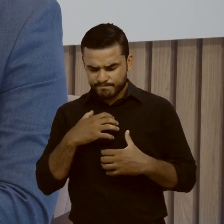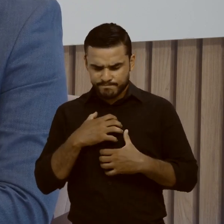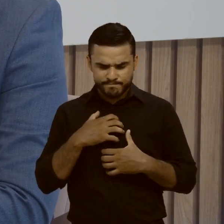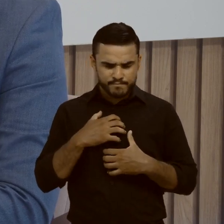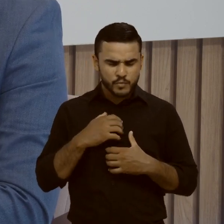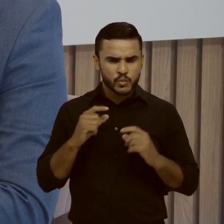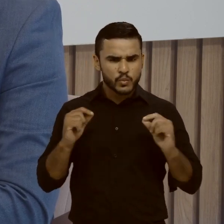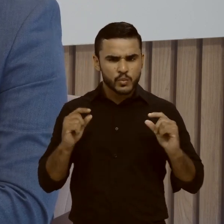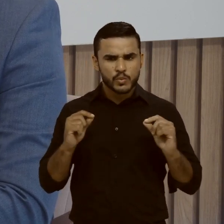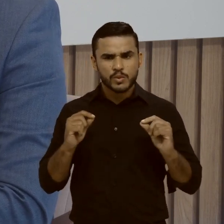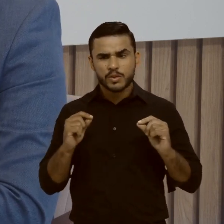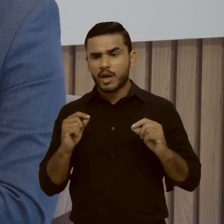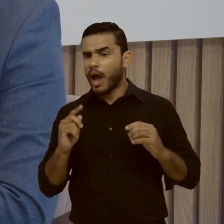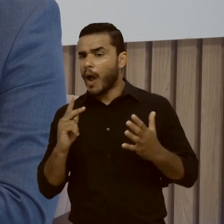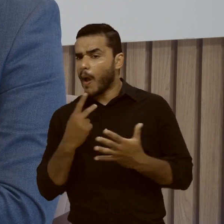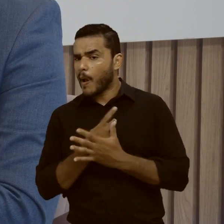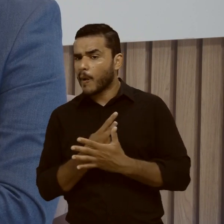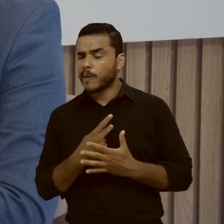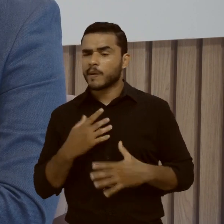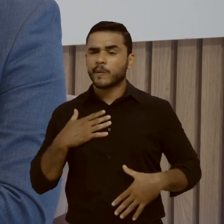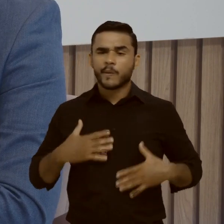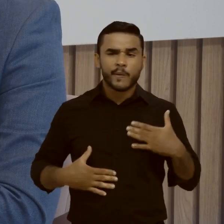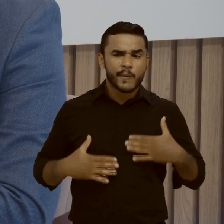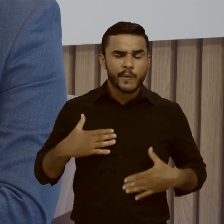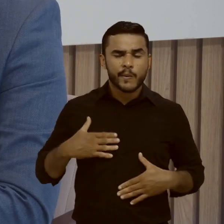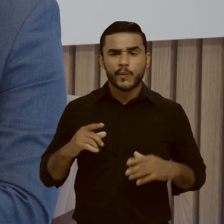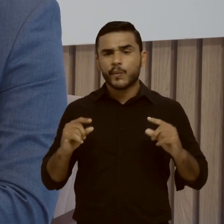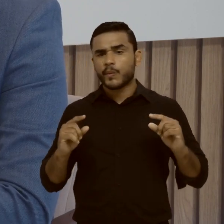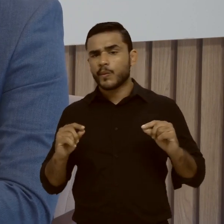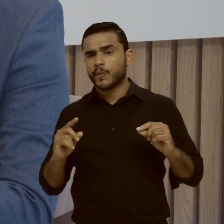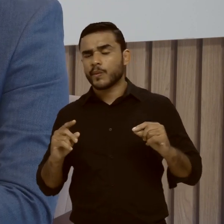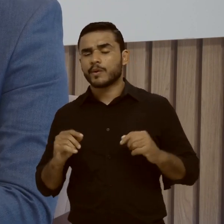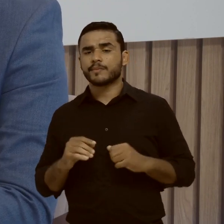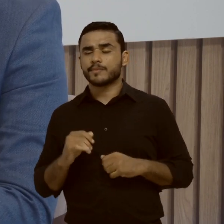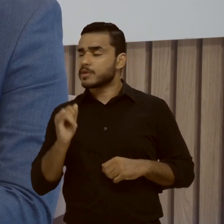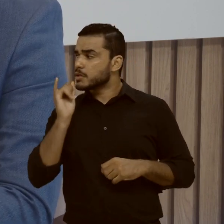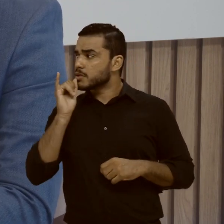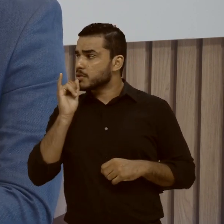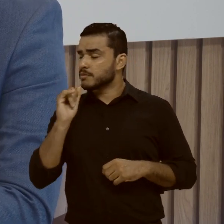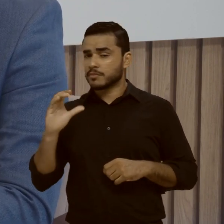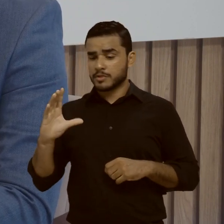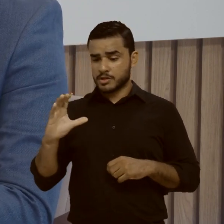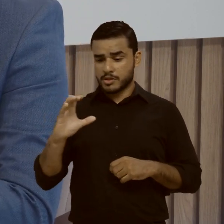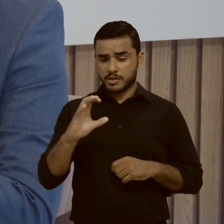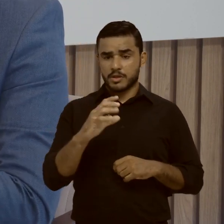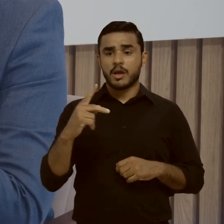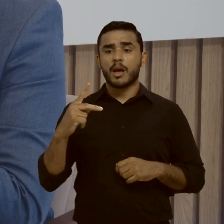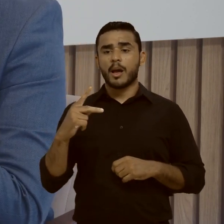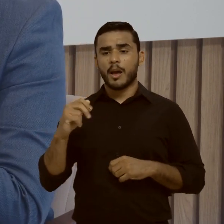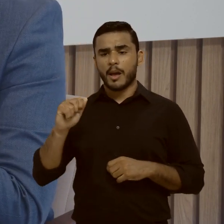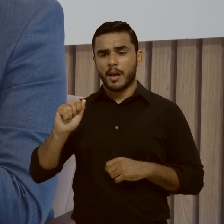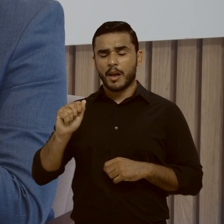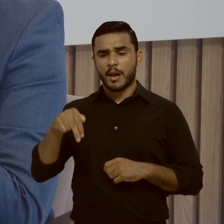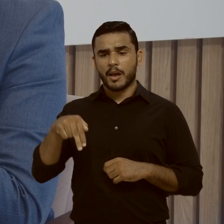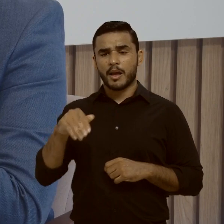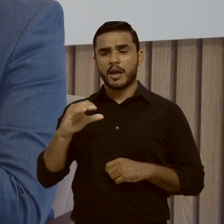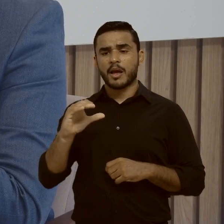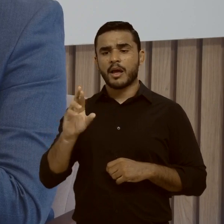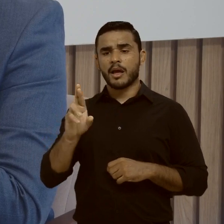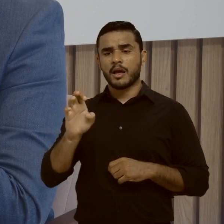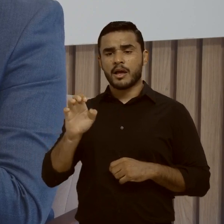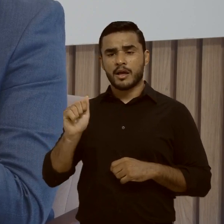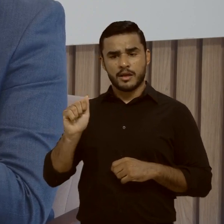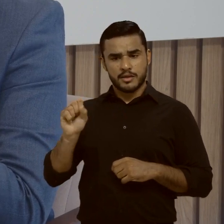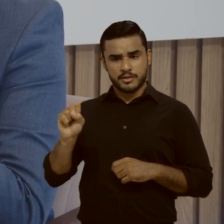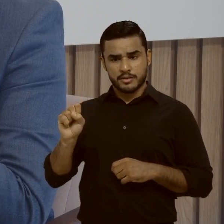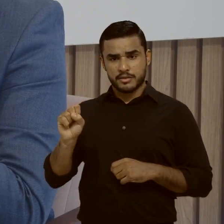sintomas, né? Os alertas em relação a essa lesão. Para a gente falar um pouco de câncer de pâncreas, é importante a gente entender que o pâncreas ele é um